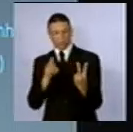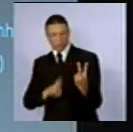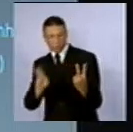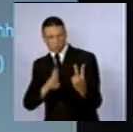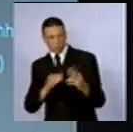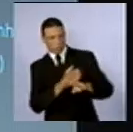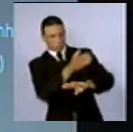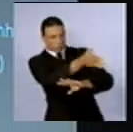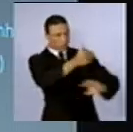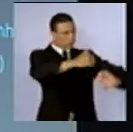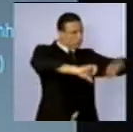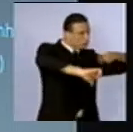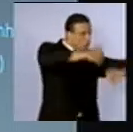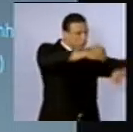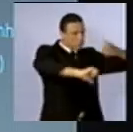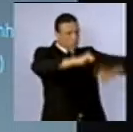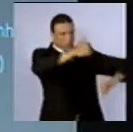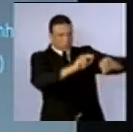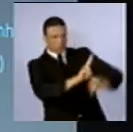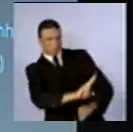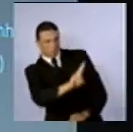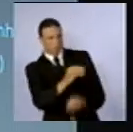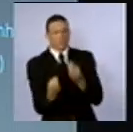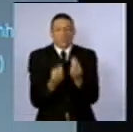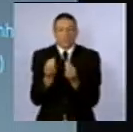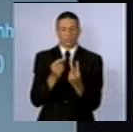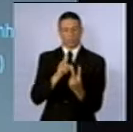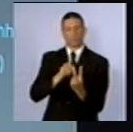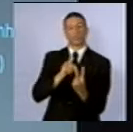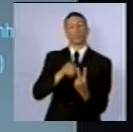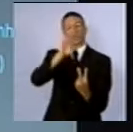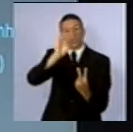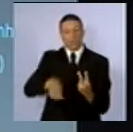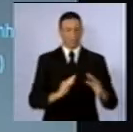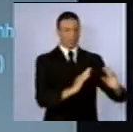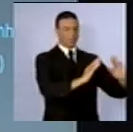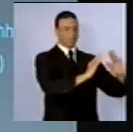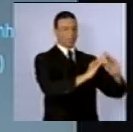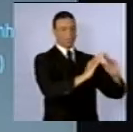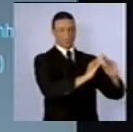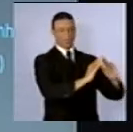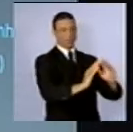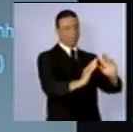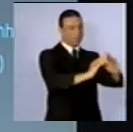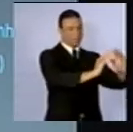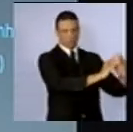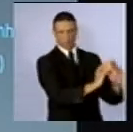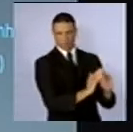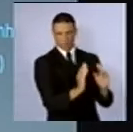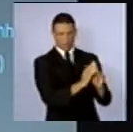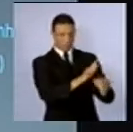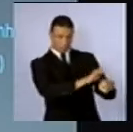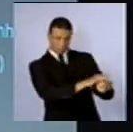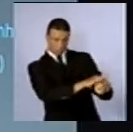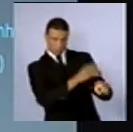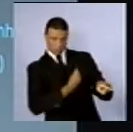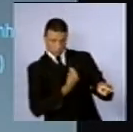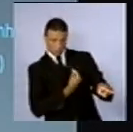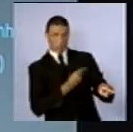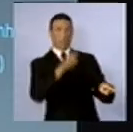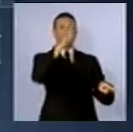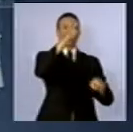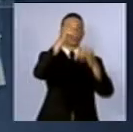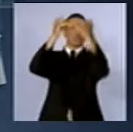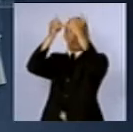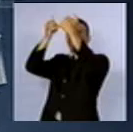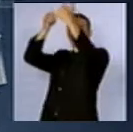fazer a avaliação da exposição aos Campos magnéticos foi pela distância das residências de crianças casos e controles de linhas de